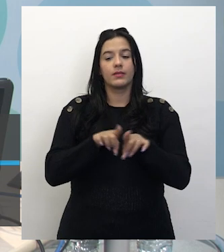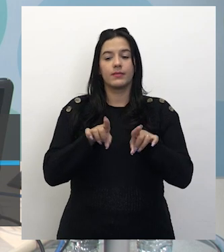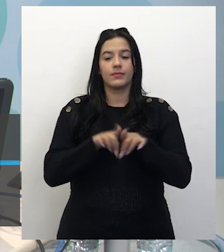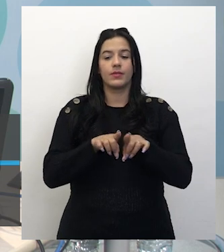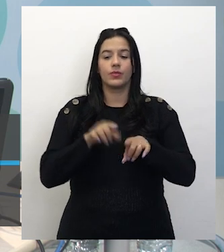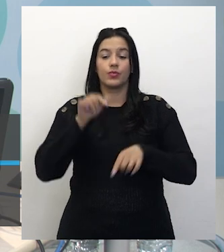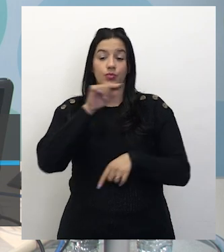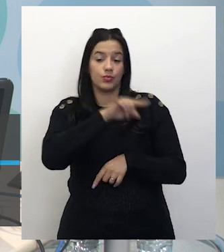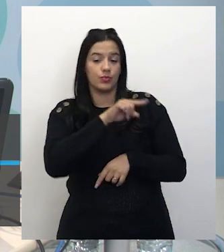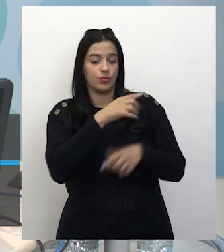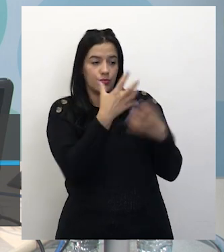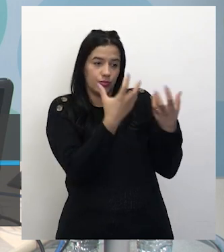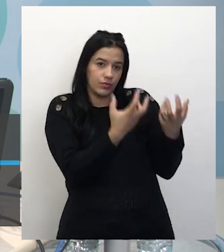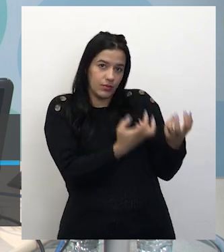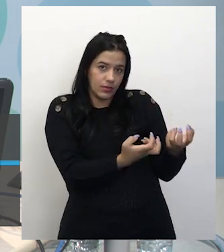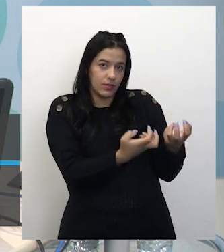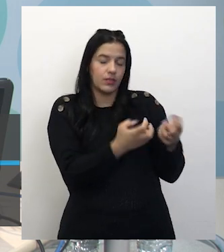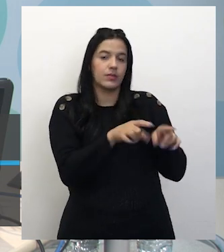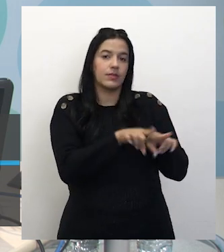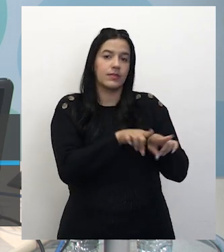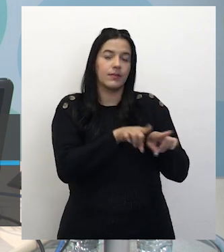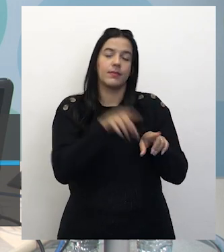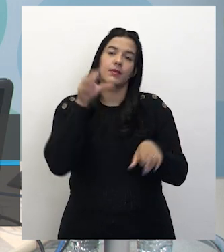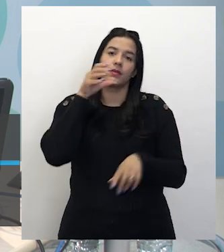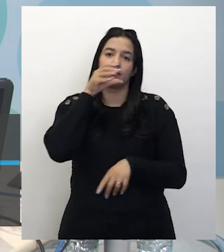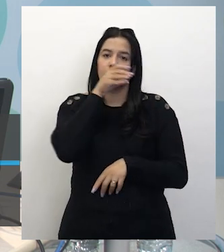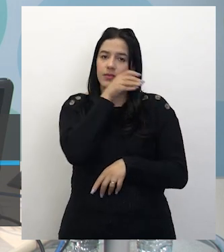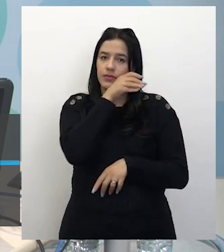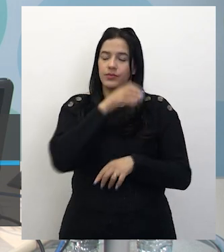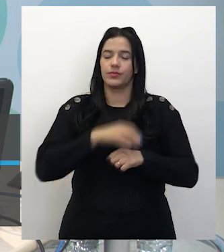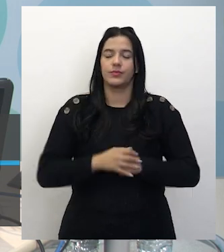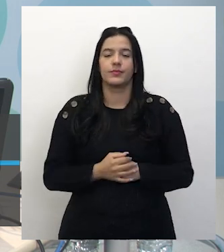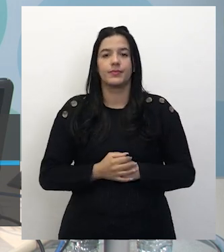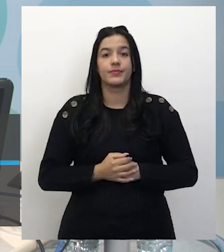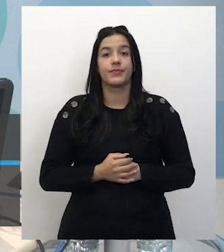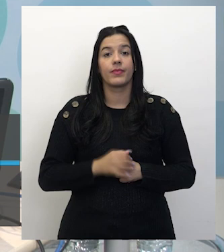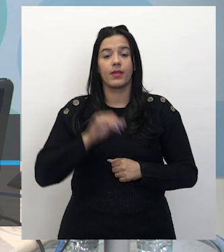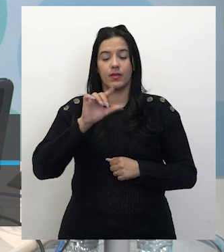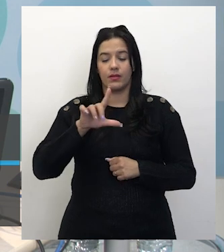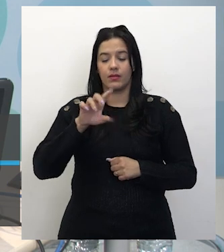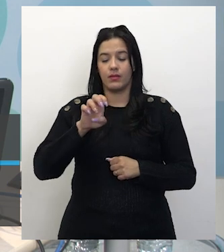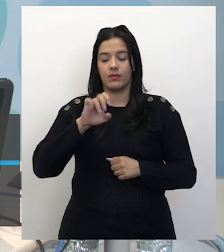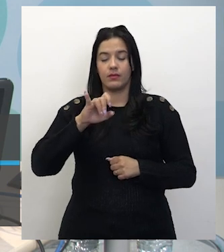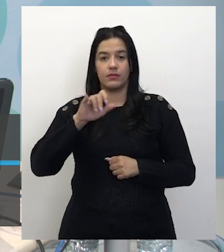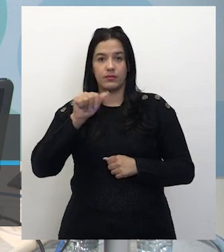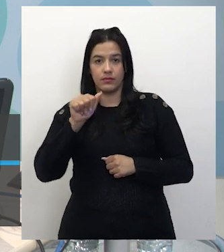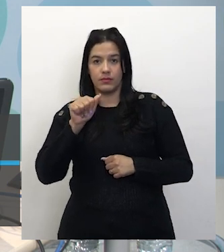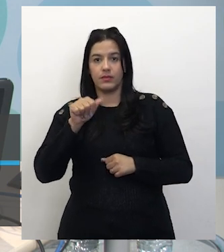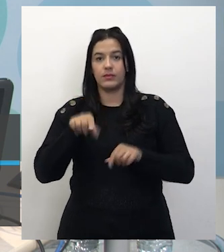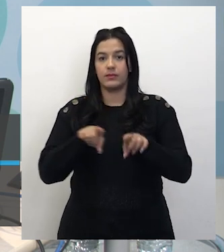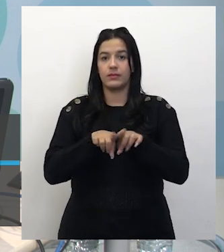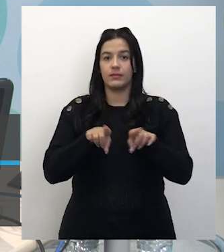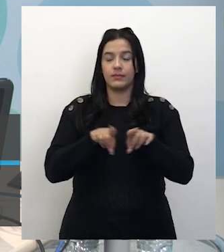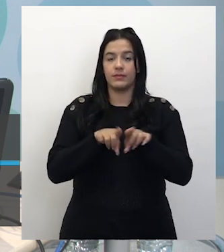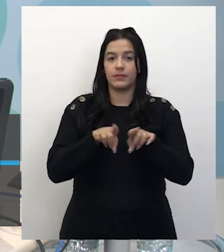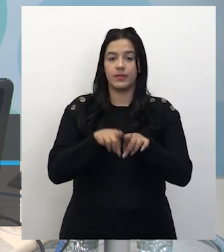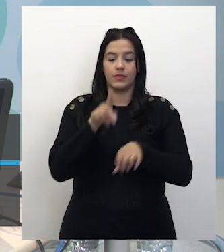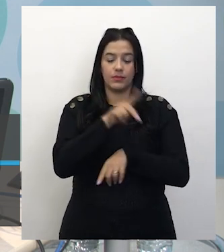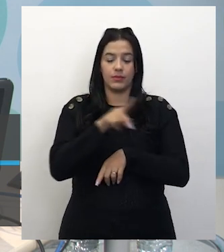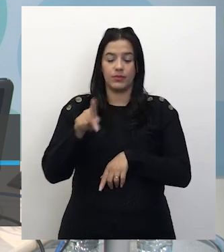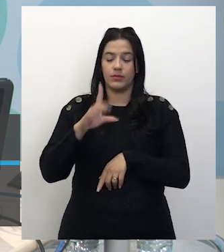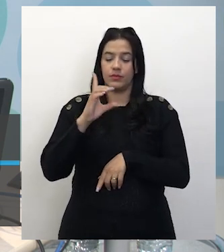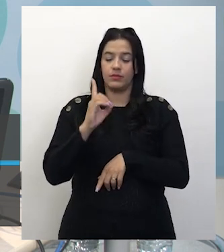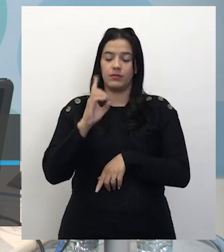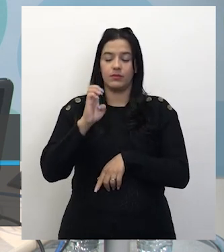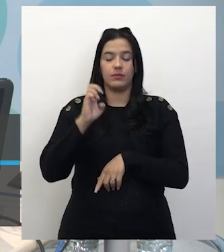lugar seco e quente. O Hugo Luiz da Prolérida, no Sertão. A Ana Clara da Prodenise,